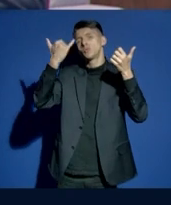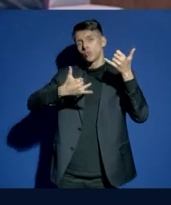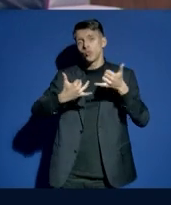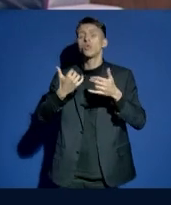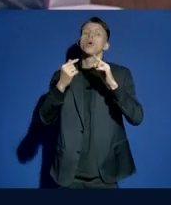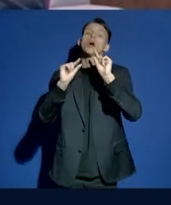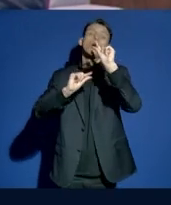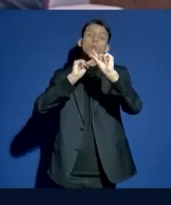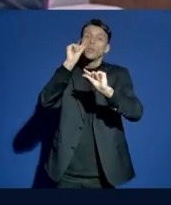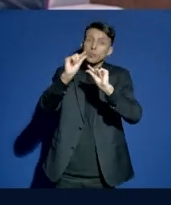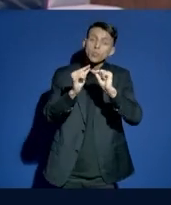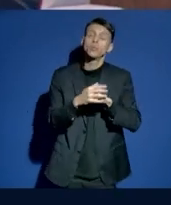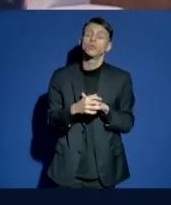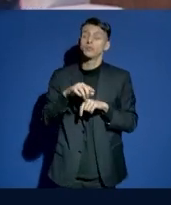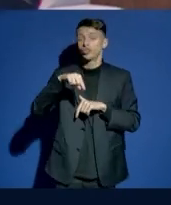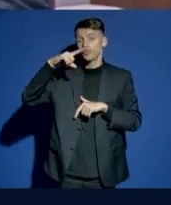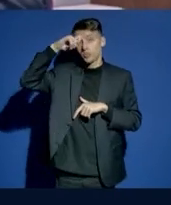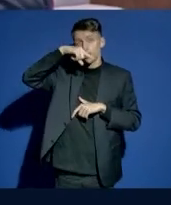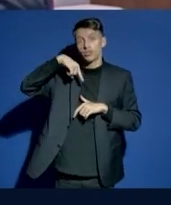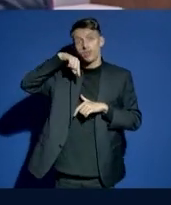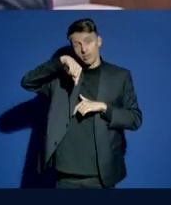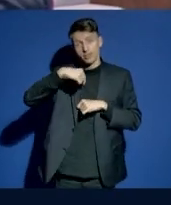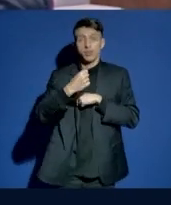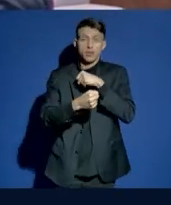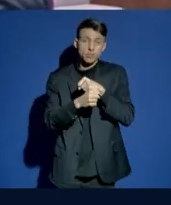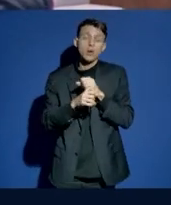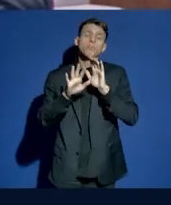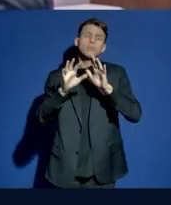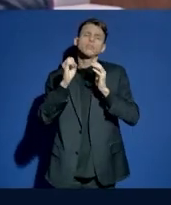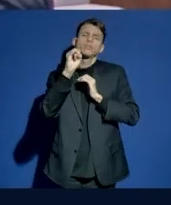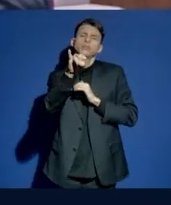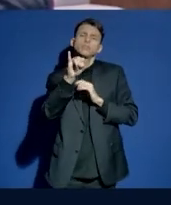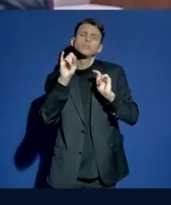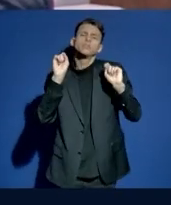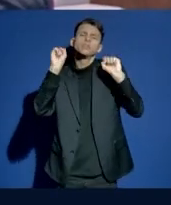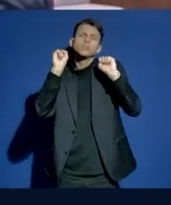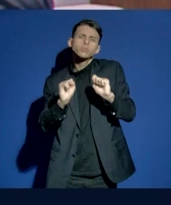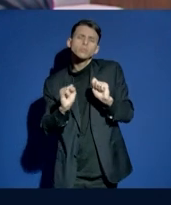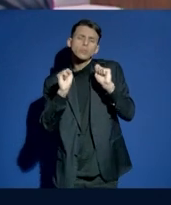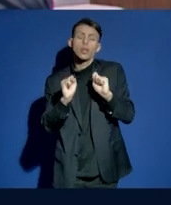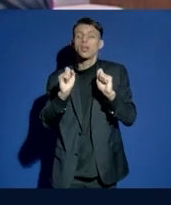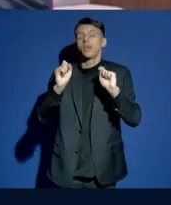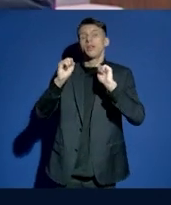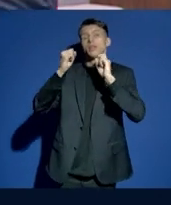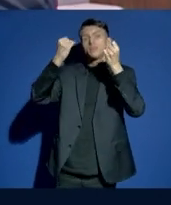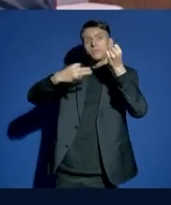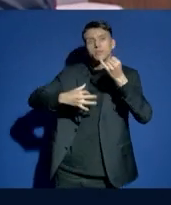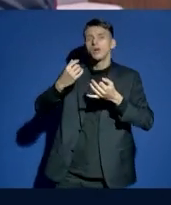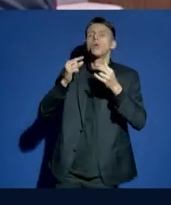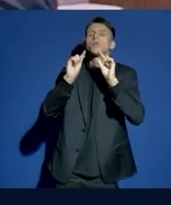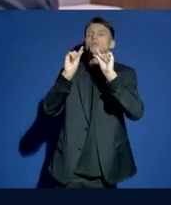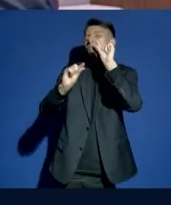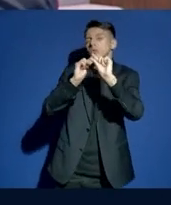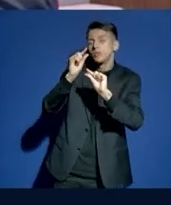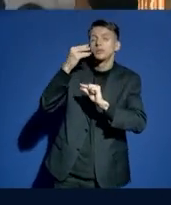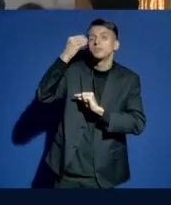as dificuldades desse ano, né, mas se você puder trazer alguns outros aspectos, acho que pode ser bom.